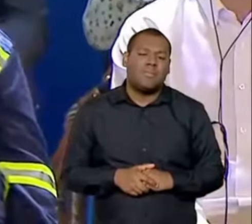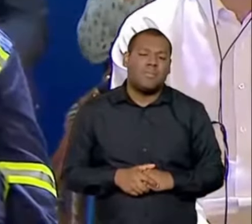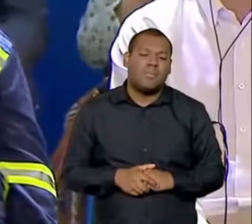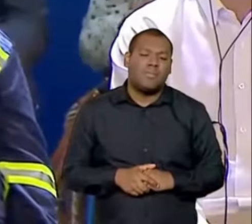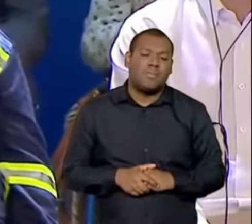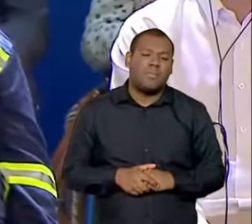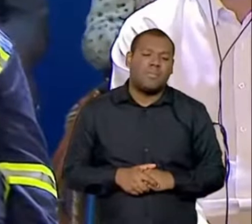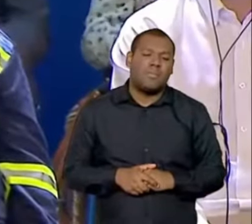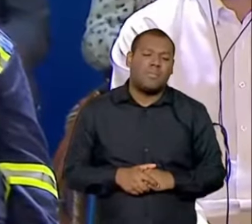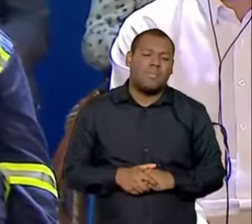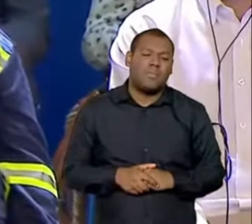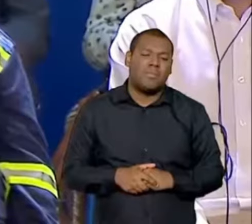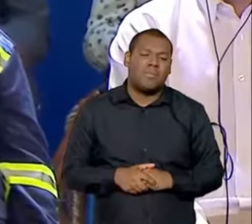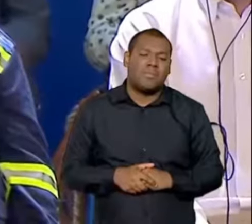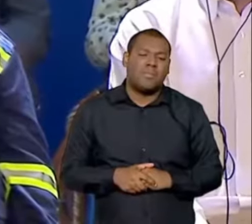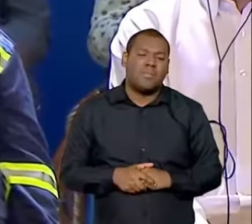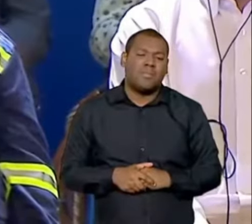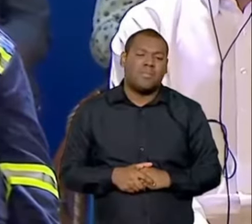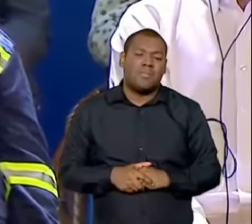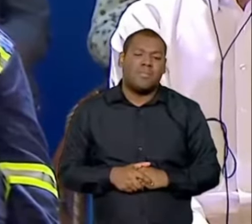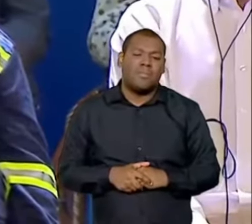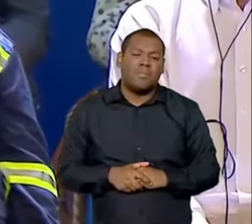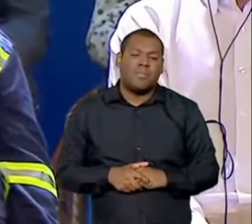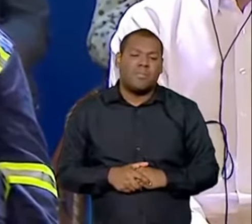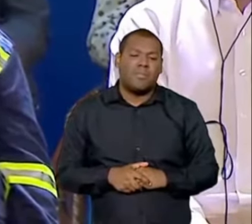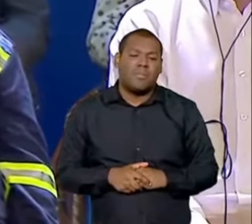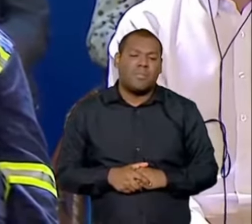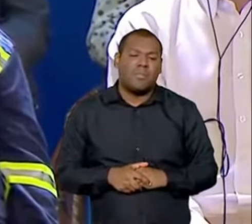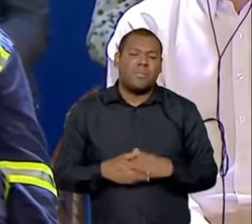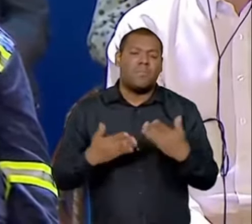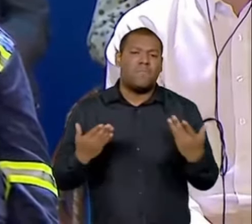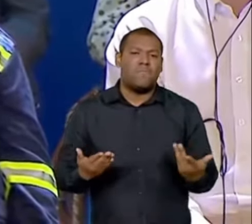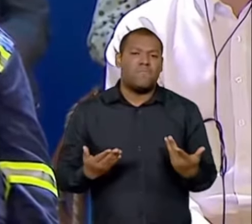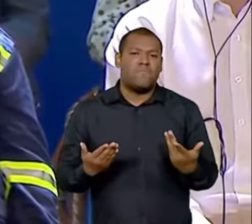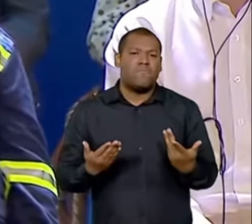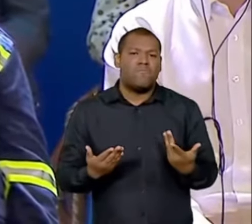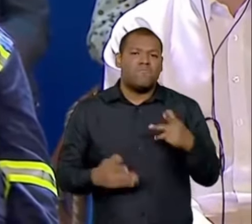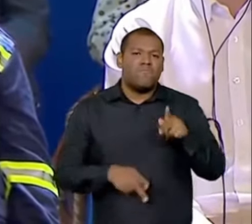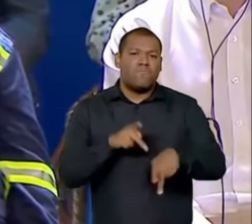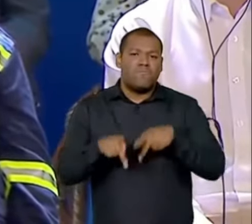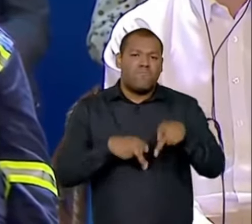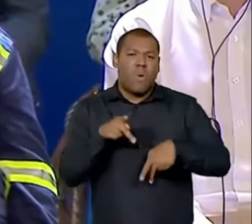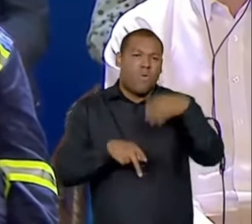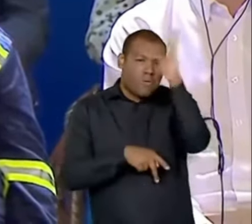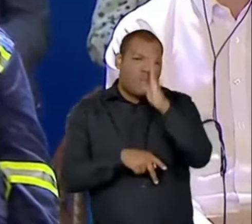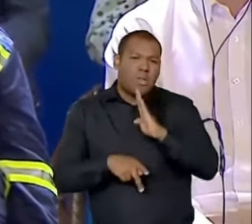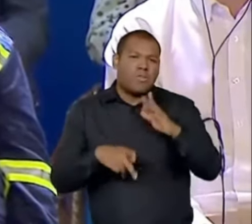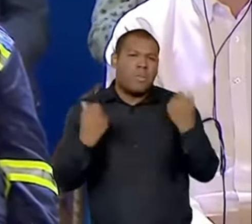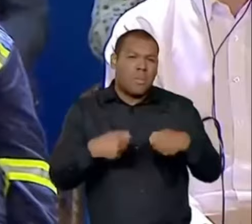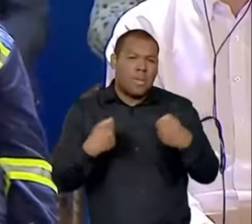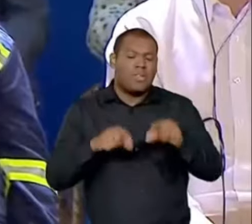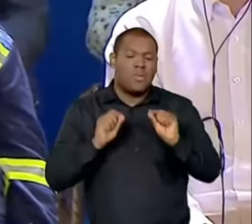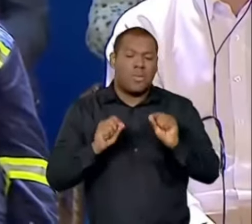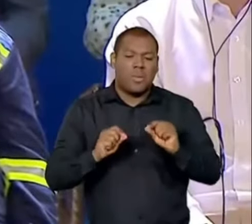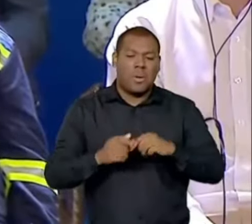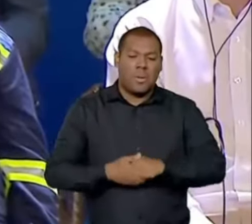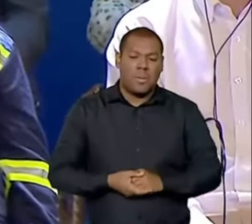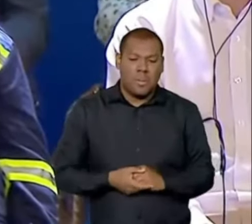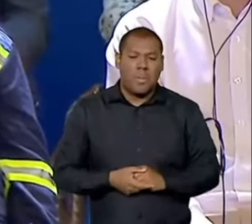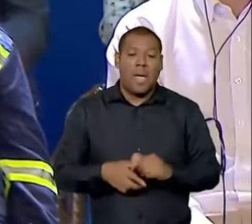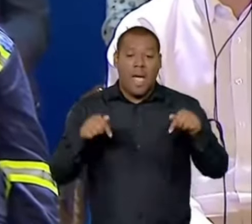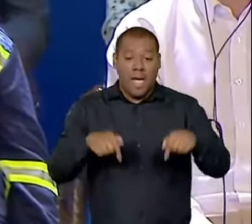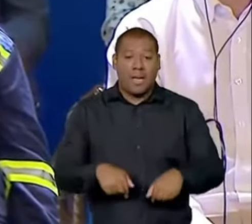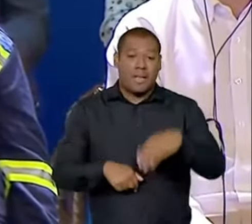nossas respostas em algo que seja concreto para o povo brasileiro. Se o Brasil, Fávaro, é um